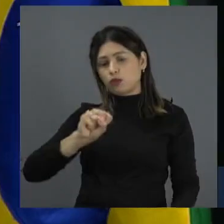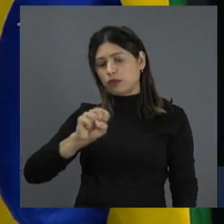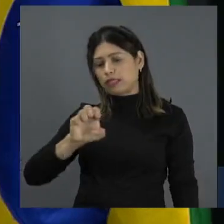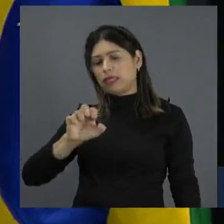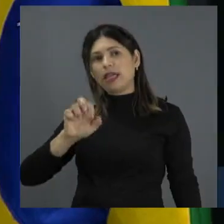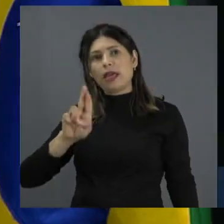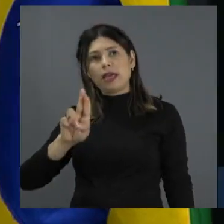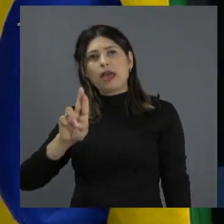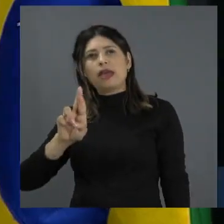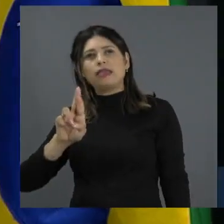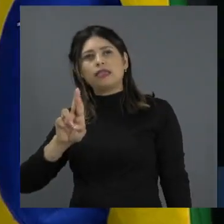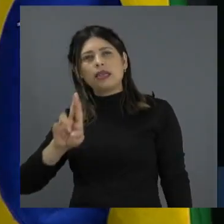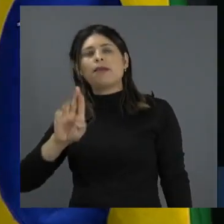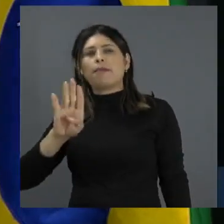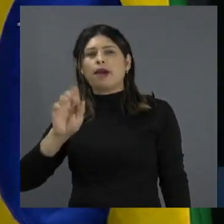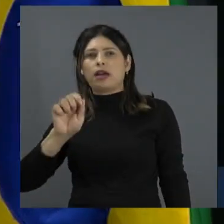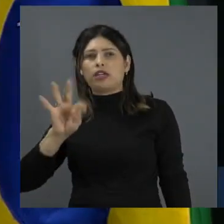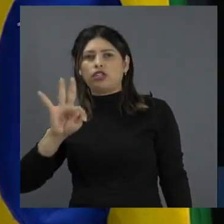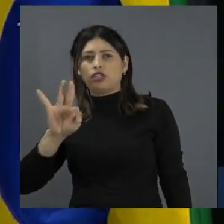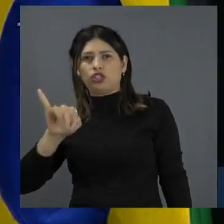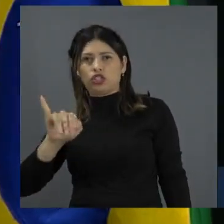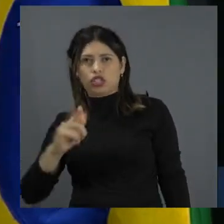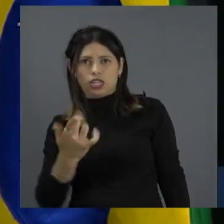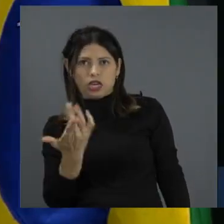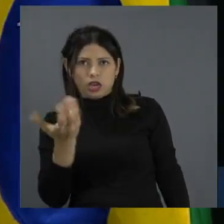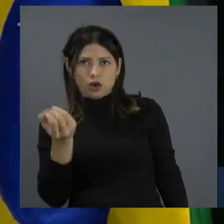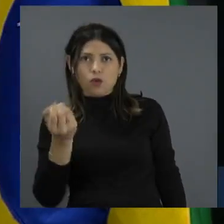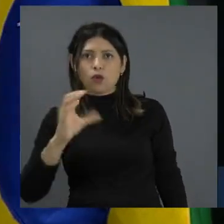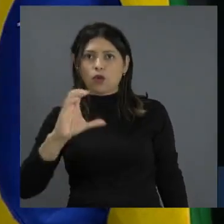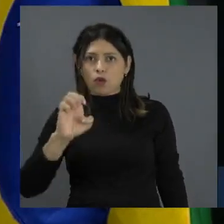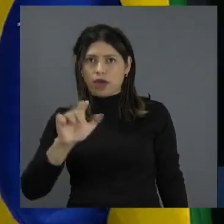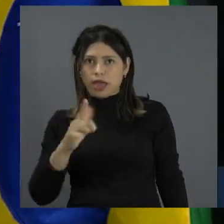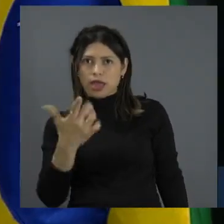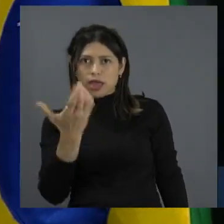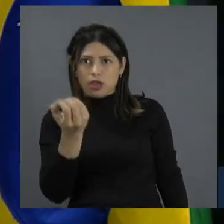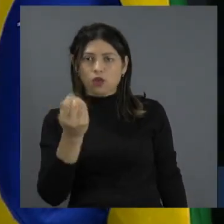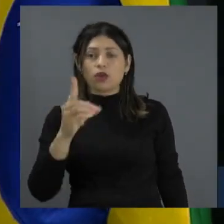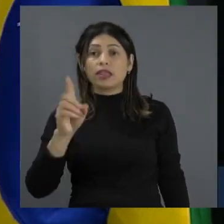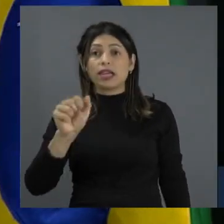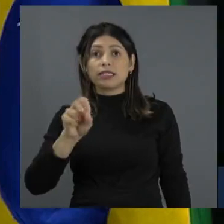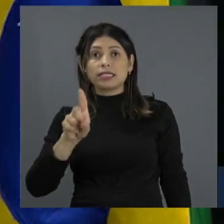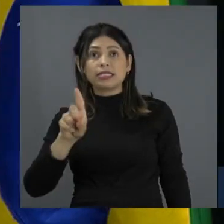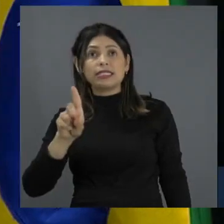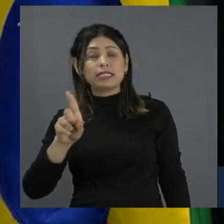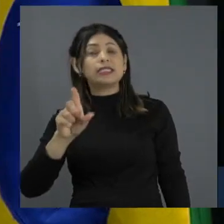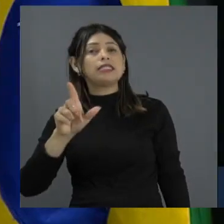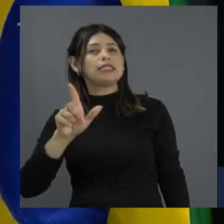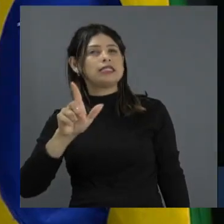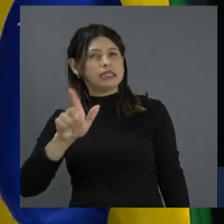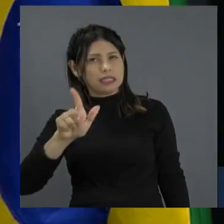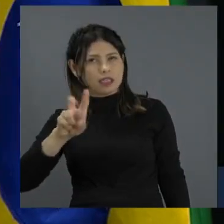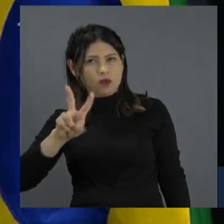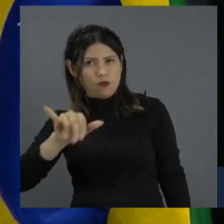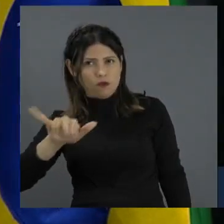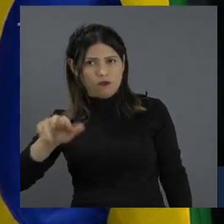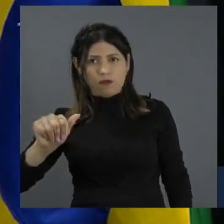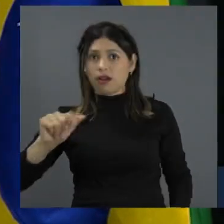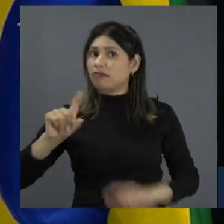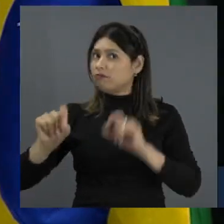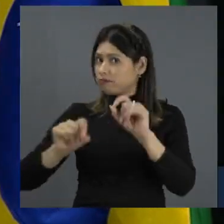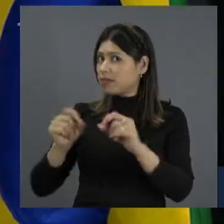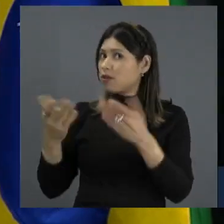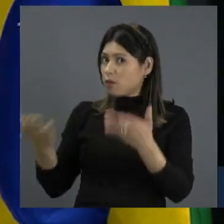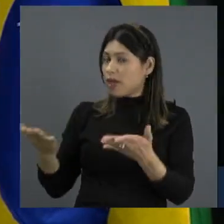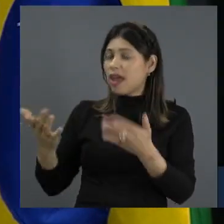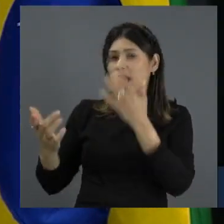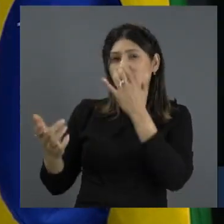da Silva, em função de declarações críticas ao STF.